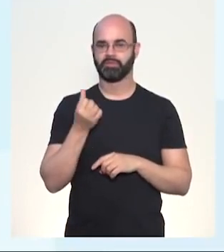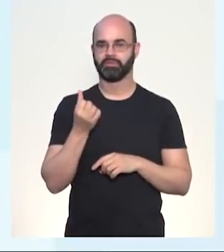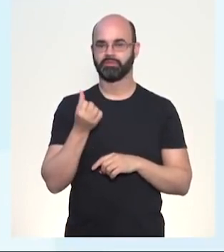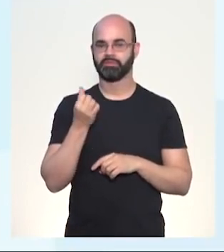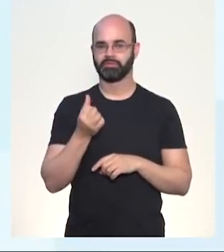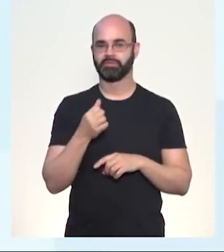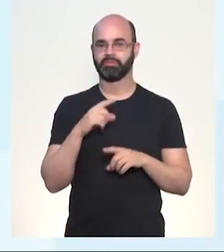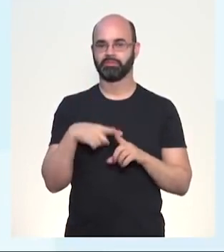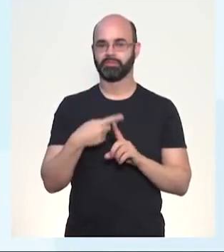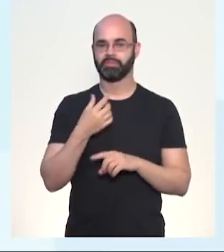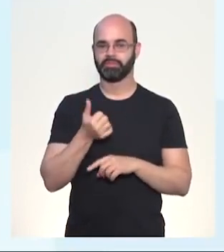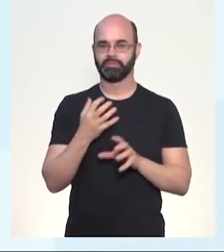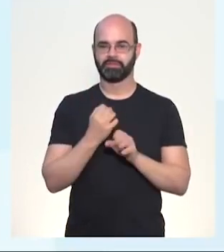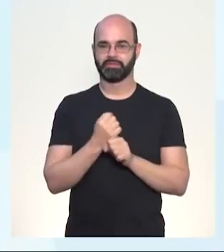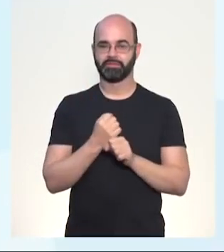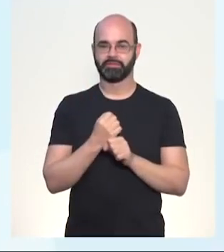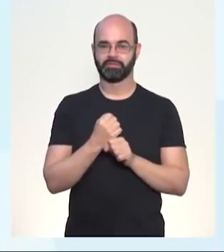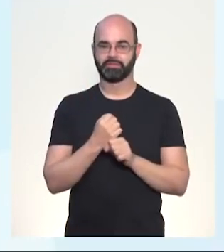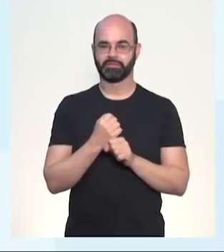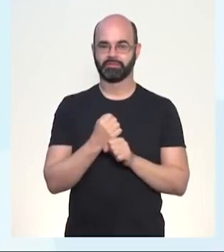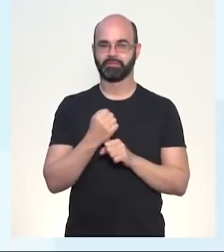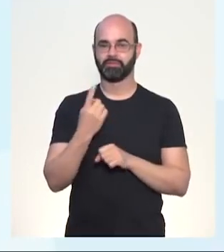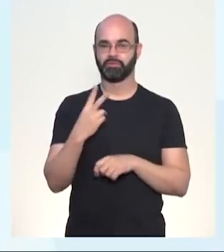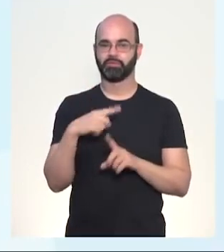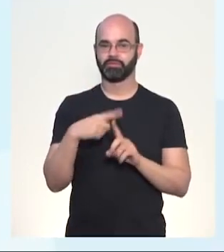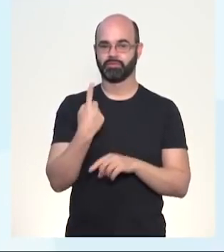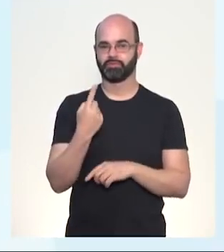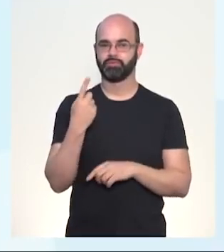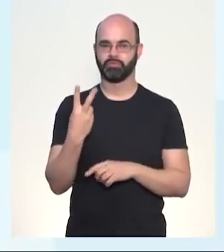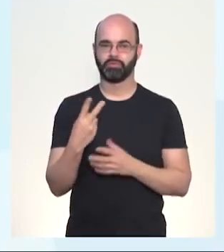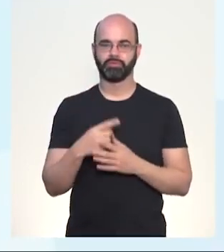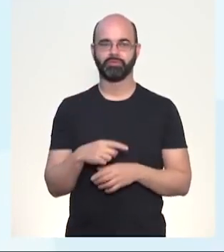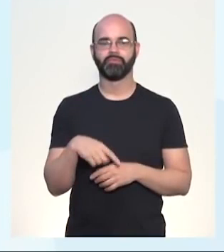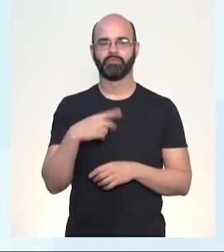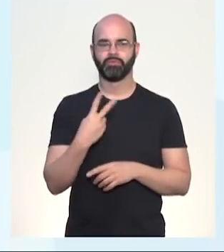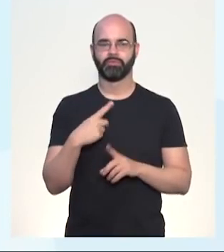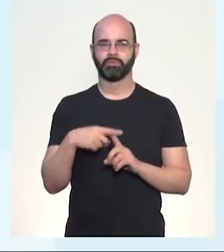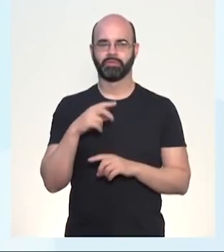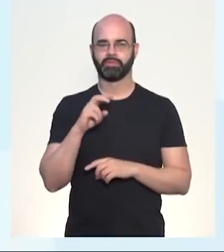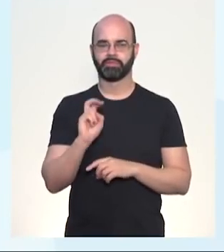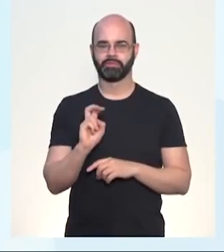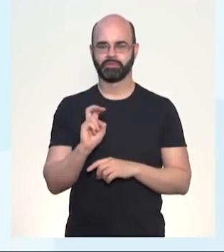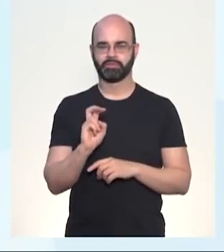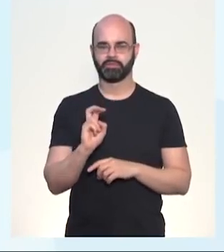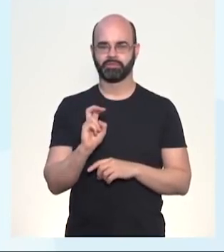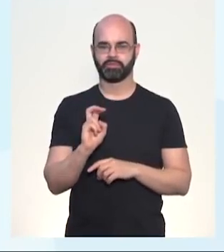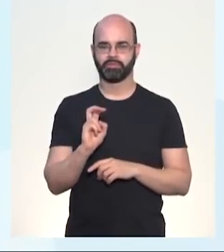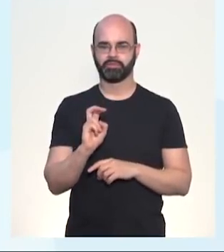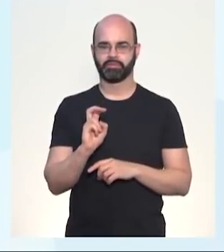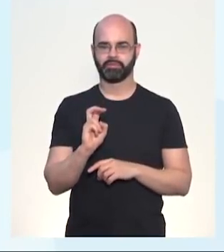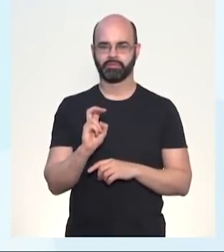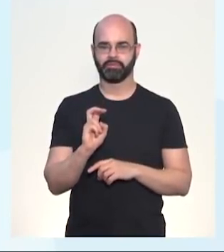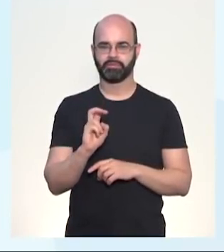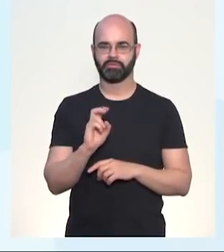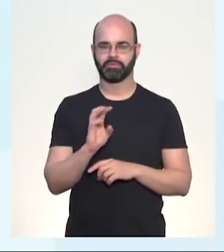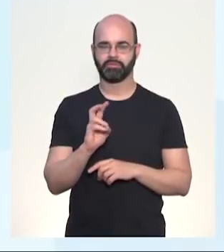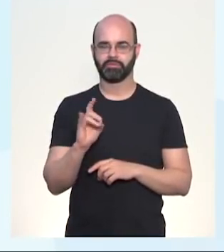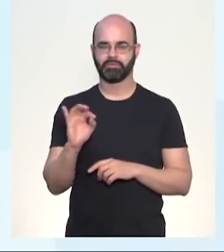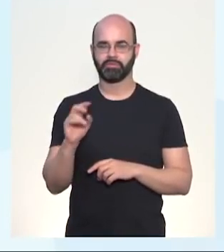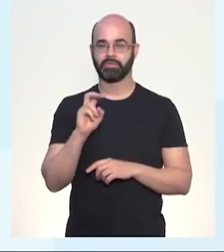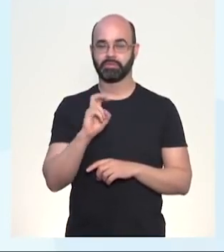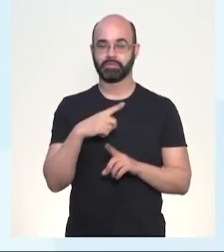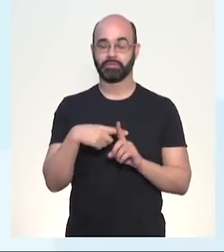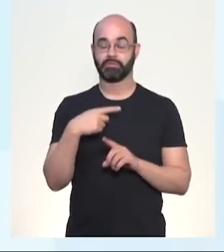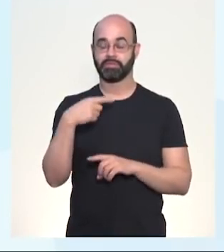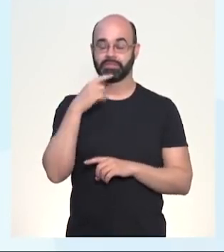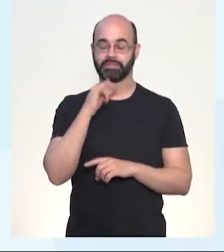1, 13, fechou. 12 mais 5, 10, 10 mais 10, 10 mais 10, temos aí 5 mais